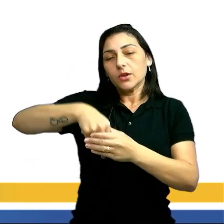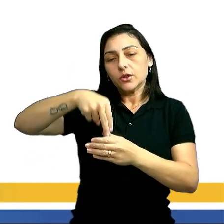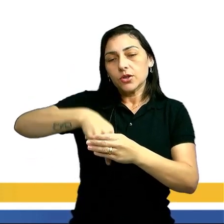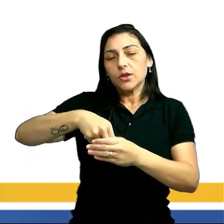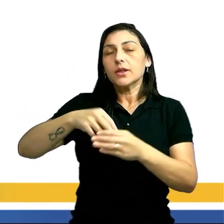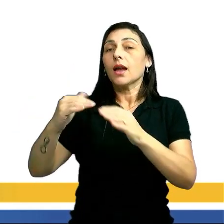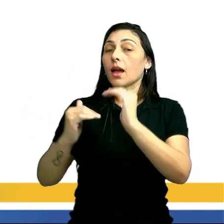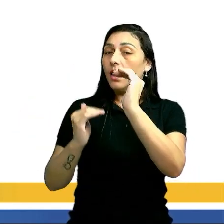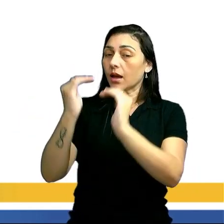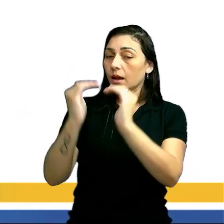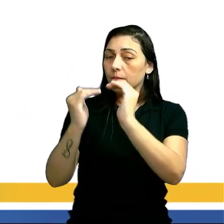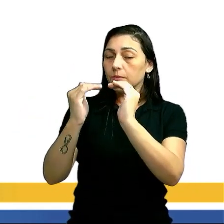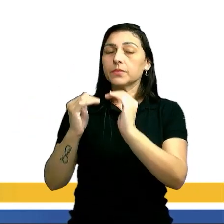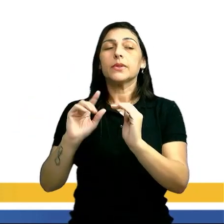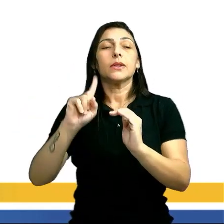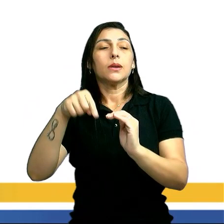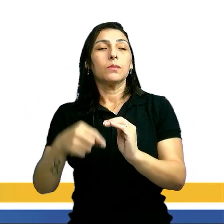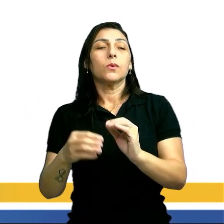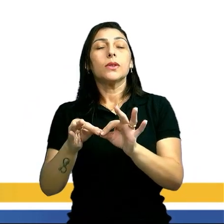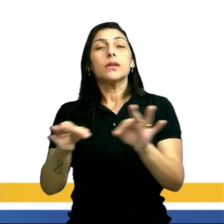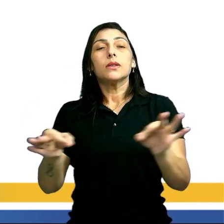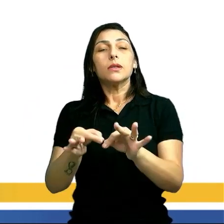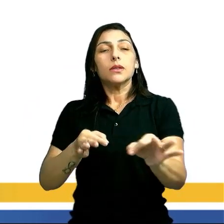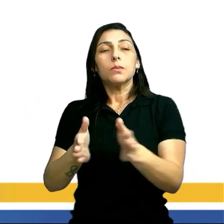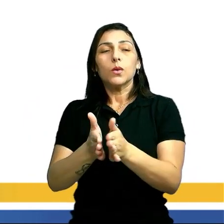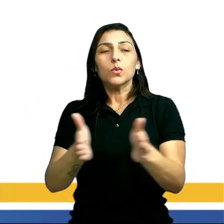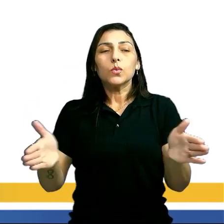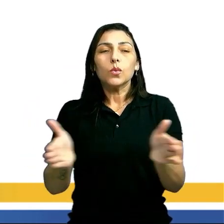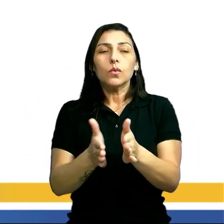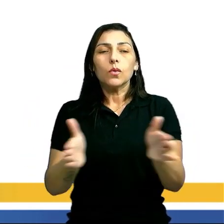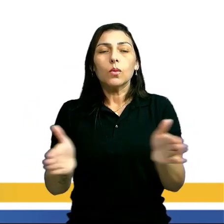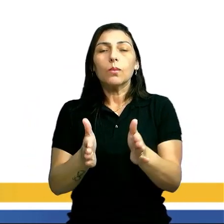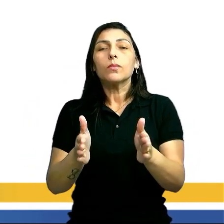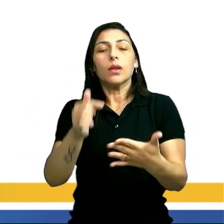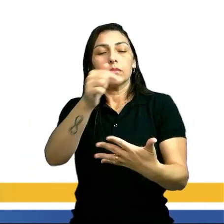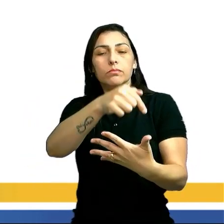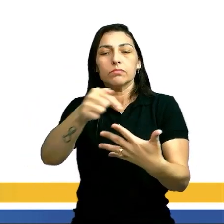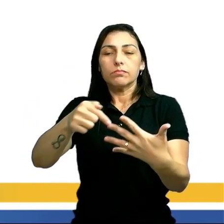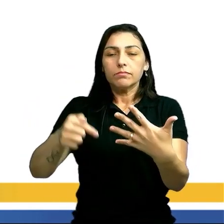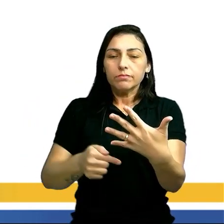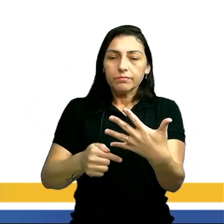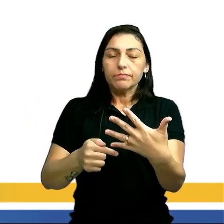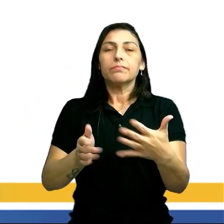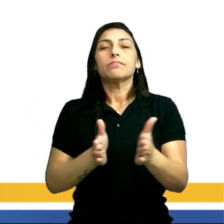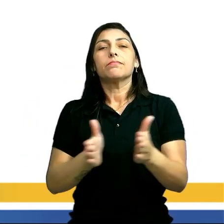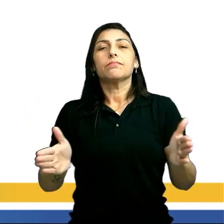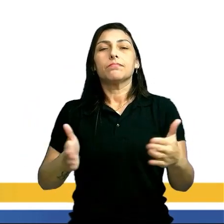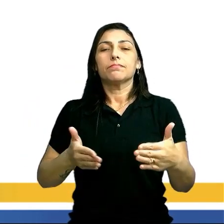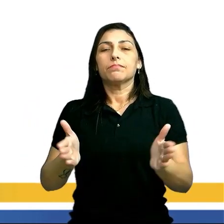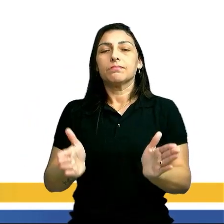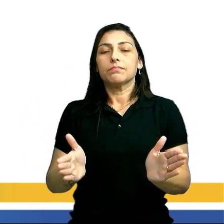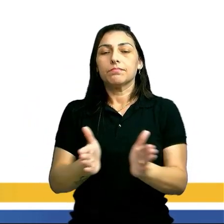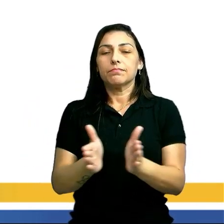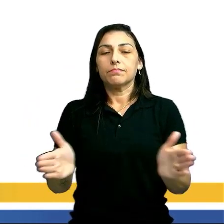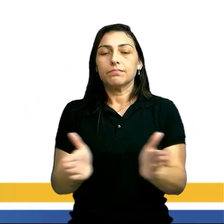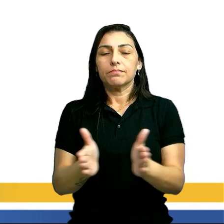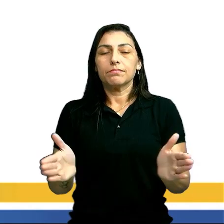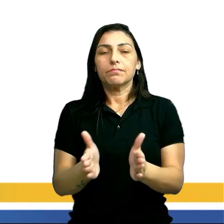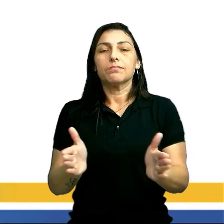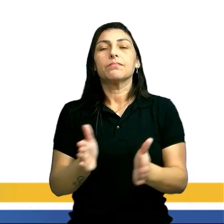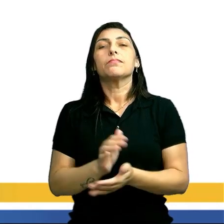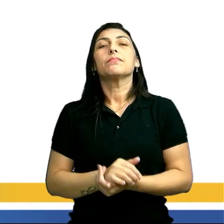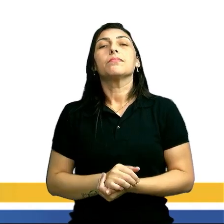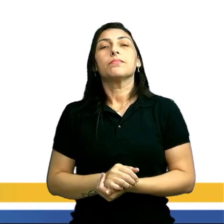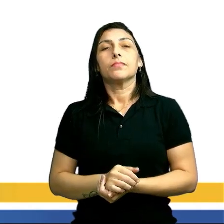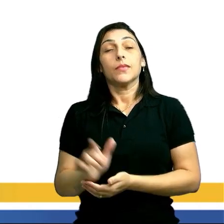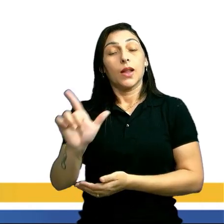É a harmonia. E depois a simetria, que é justamente aquela coisa que é a conformidade entre as partes. Aí tem um pouco a ver com a